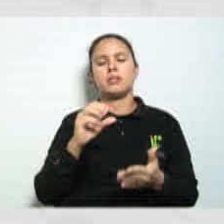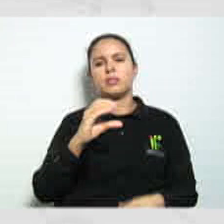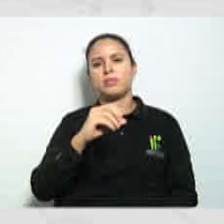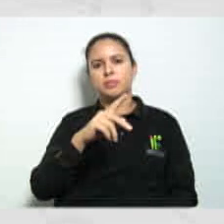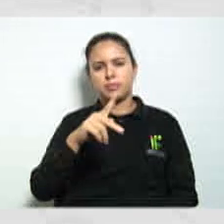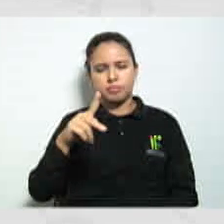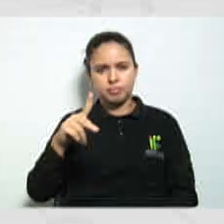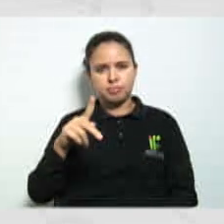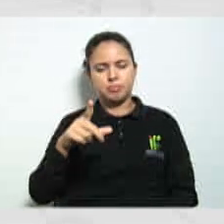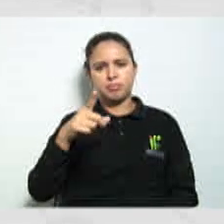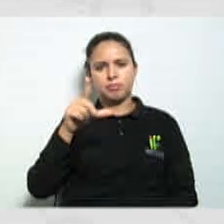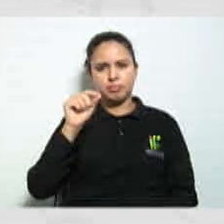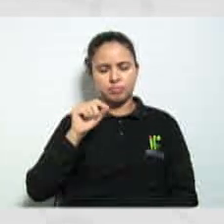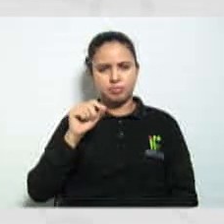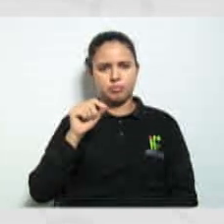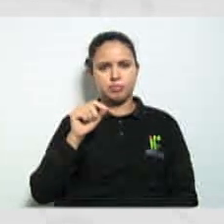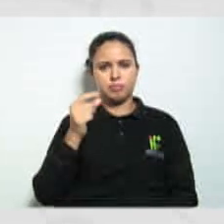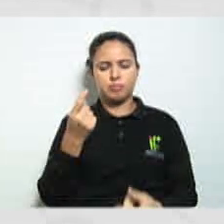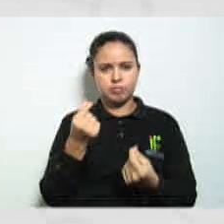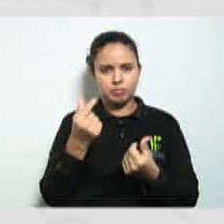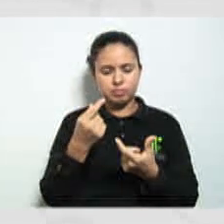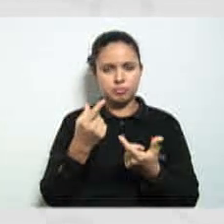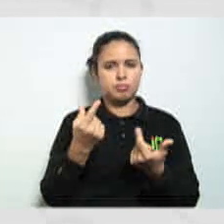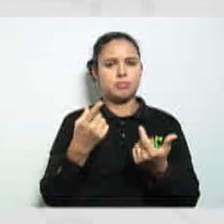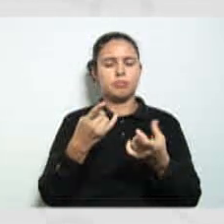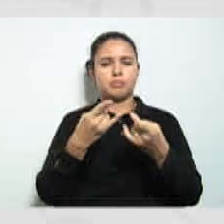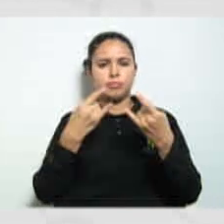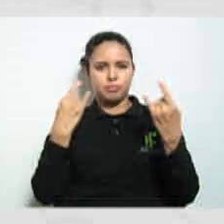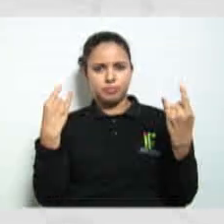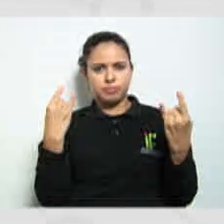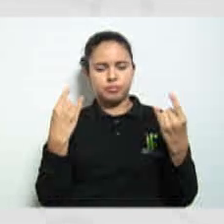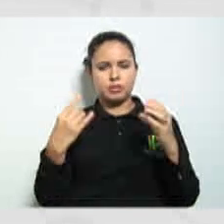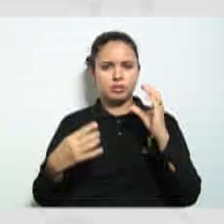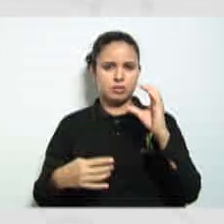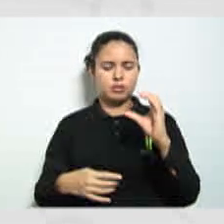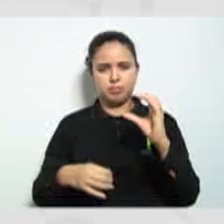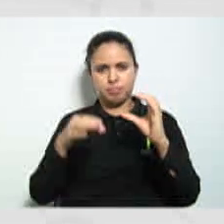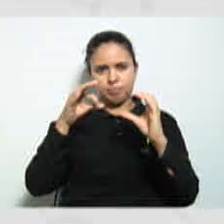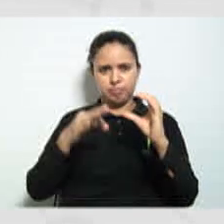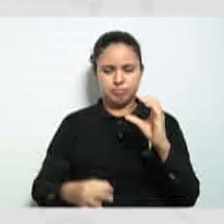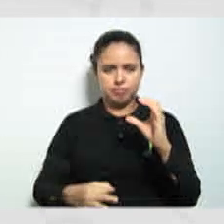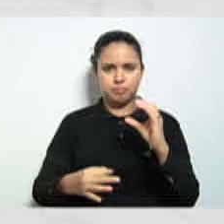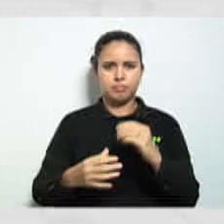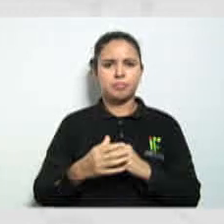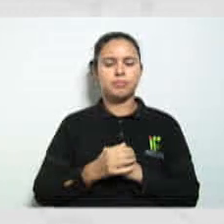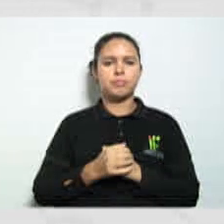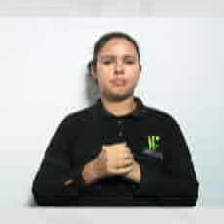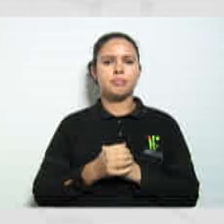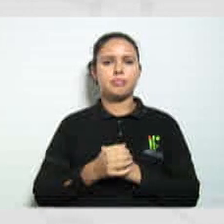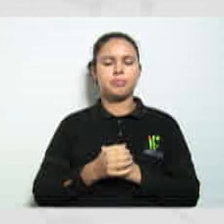lucro real. Então, a letra C está correta.